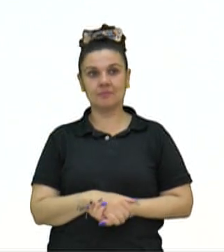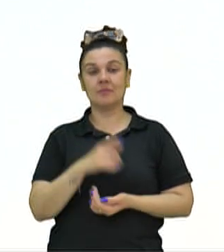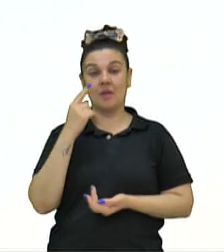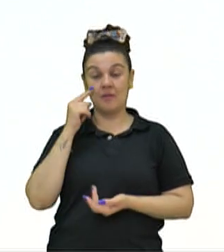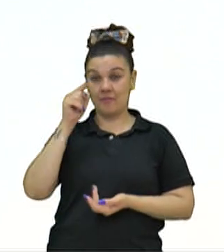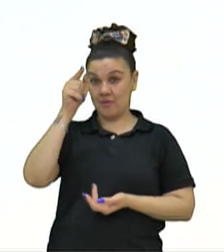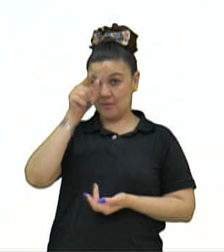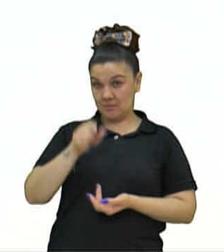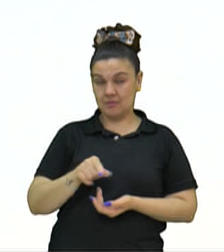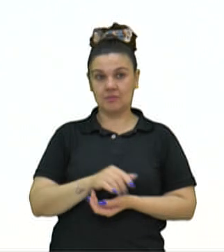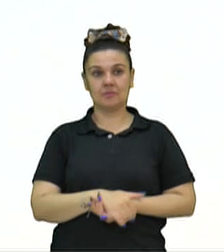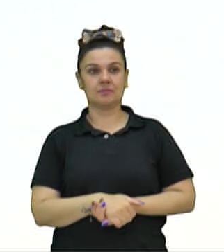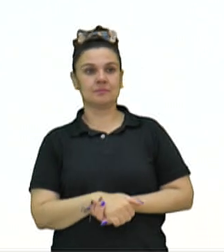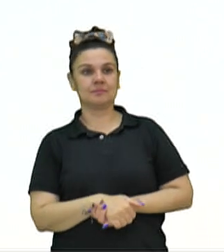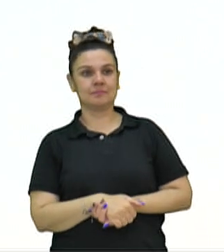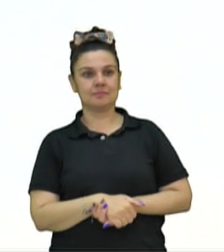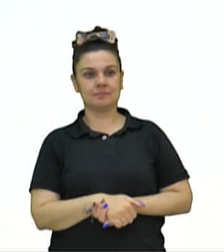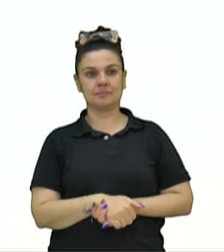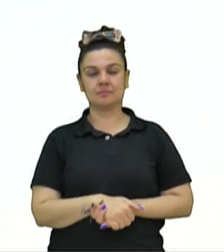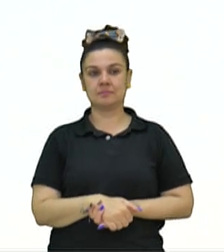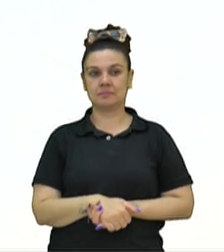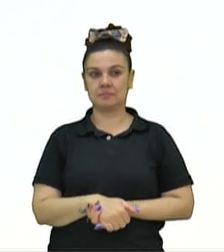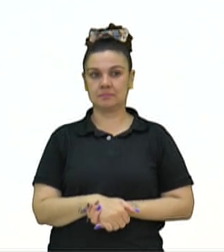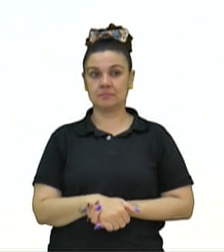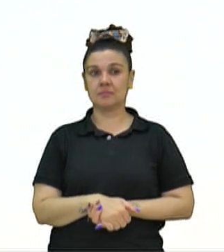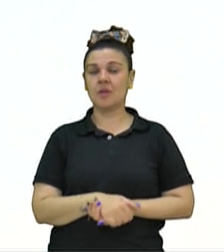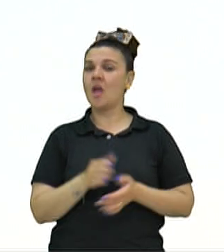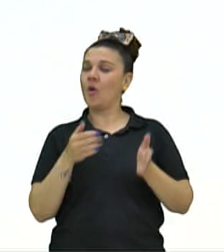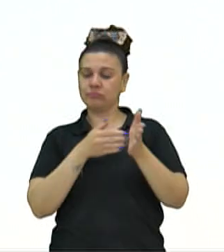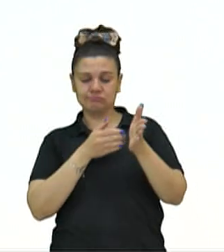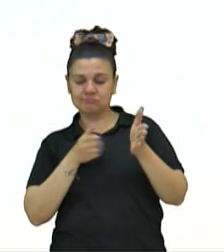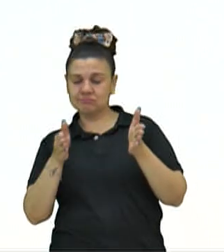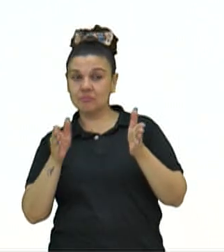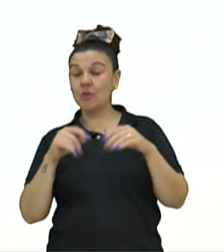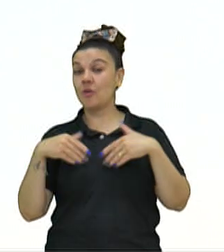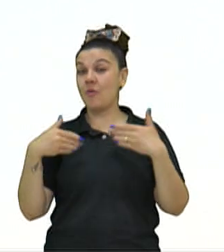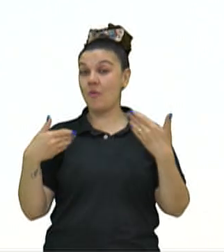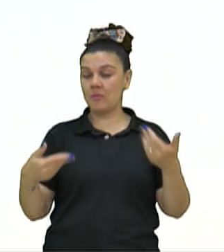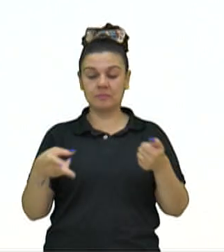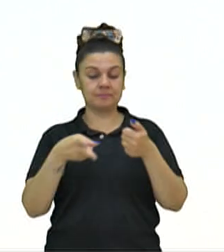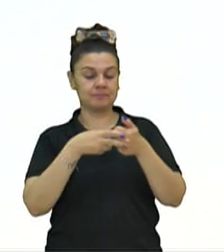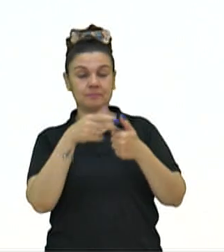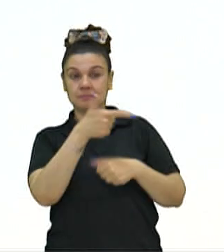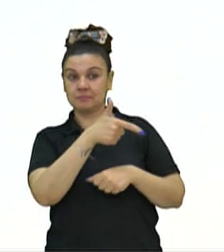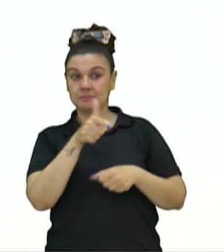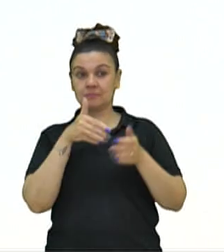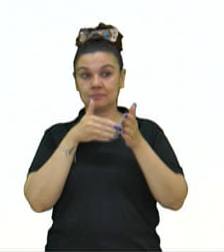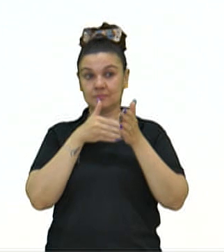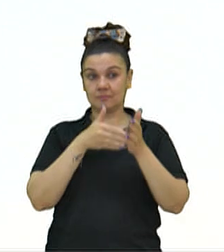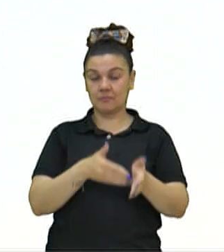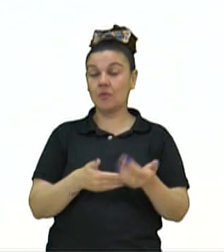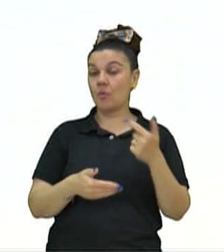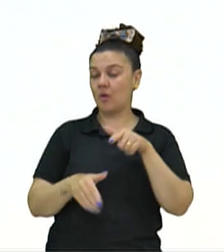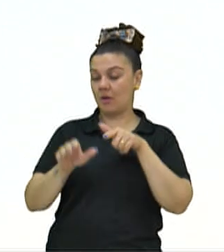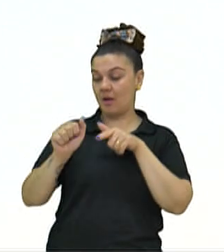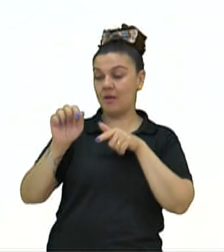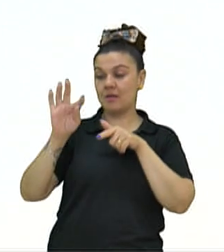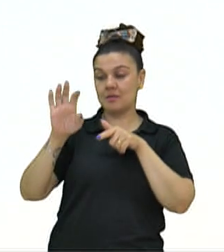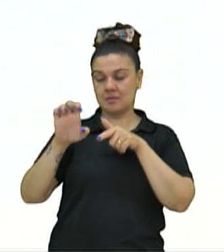Repete novamente o happen, não preciso repetir novamente. E o irregular? É aquele que eu não tenho uma forma, né? É o